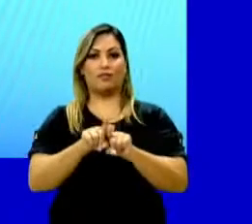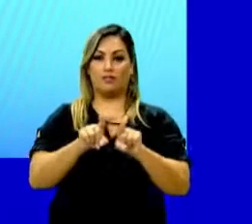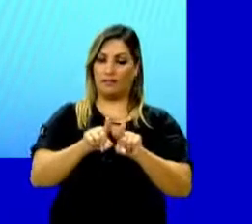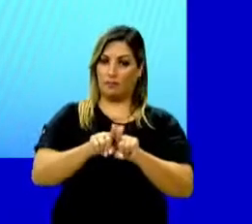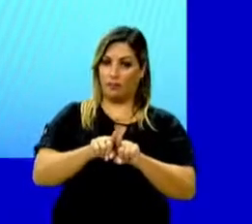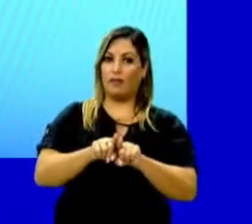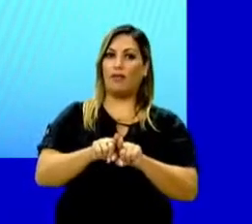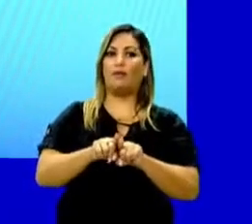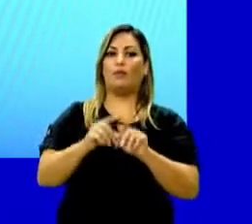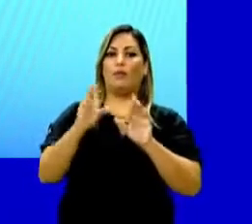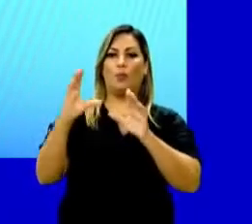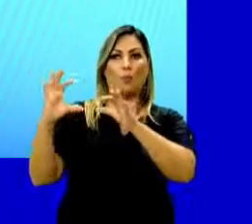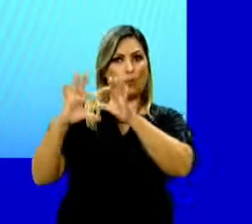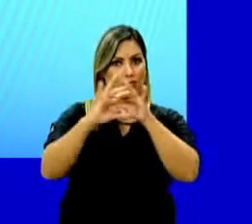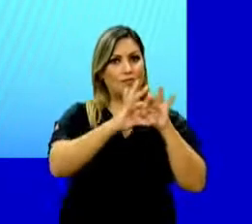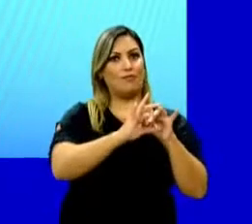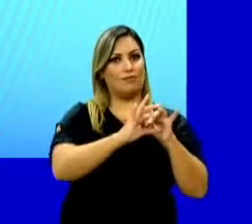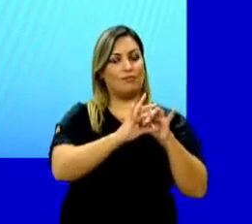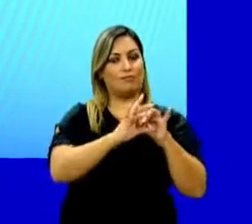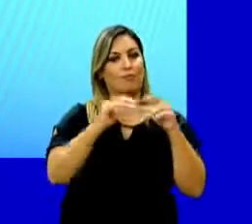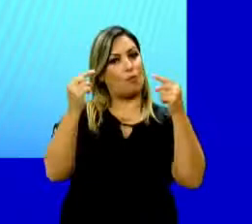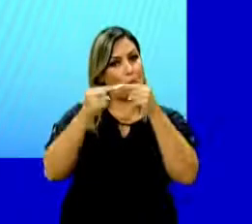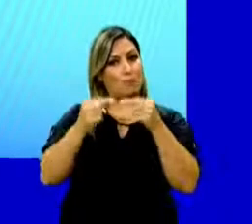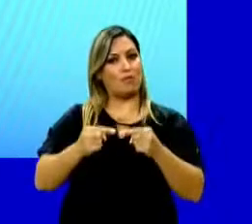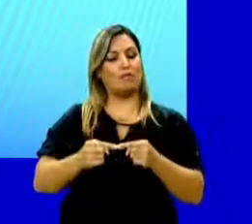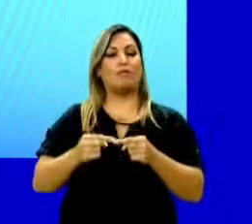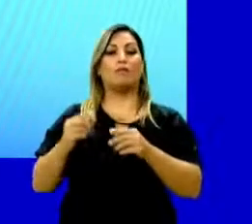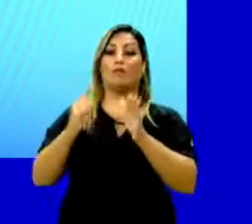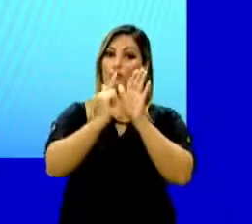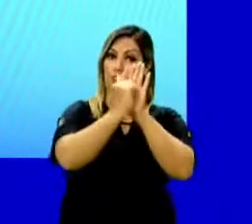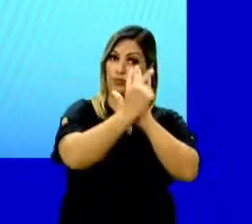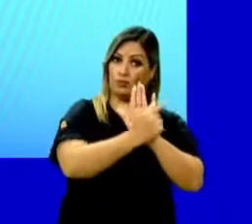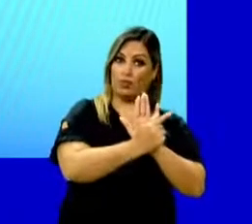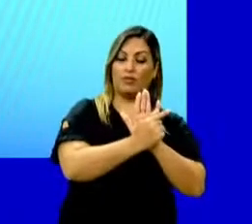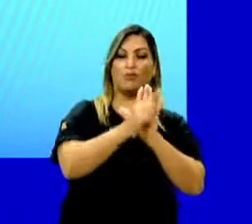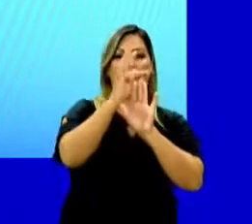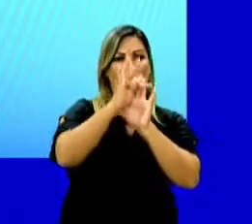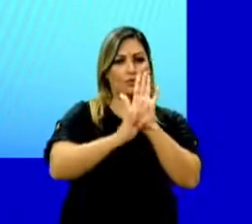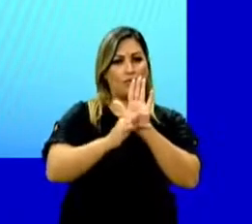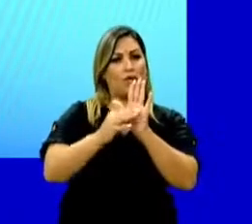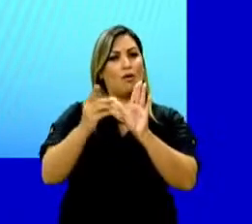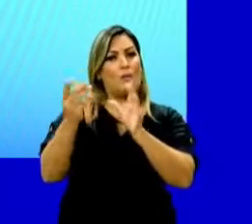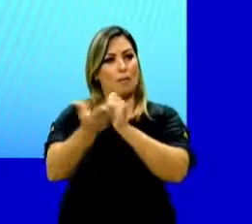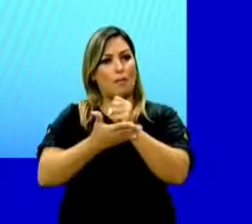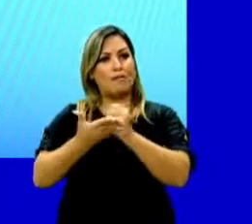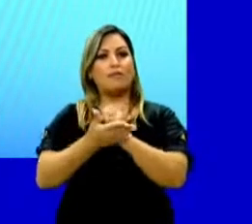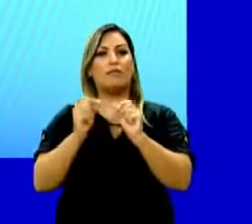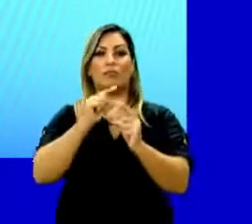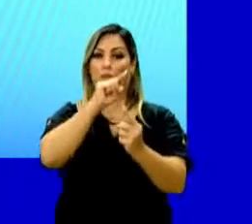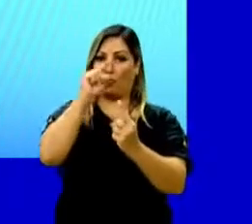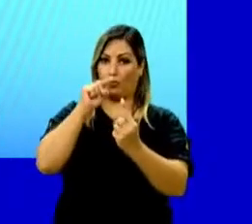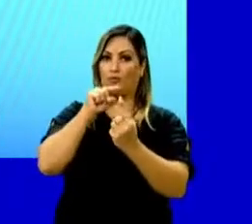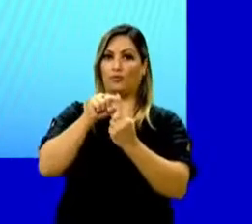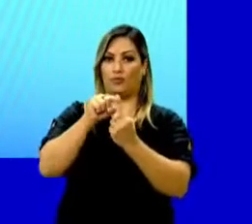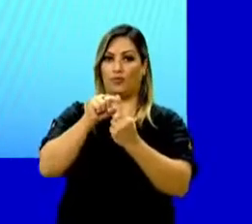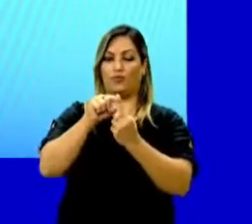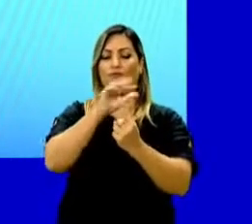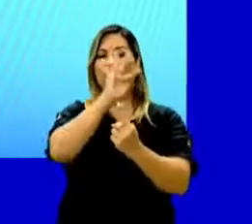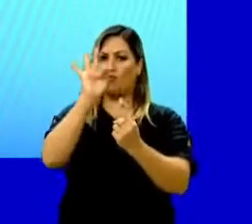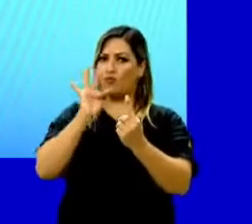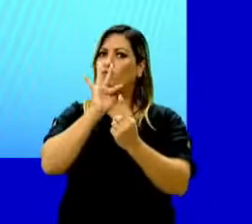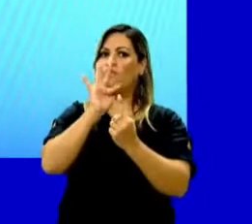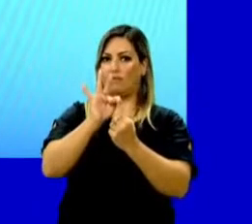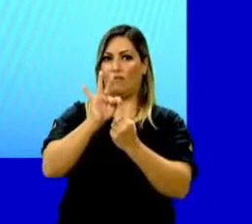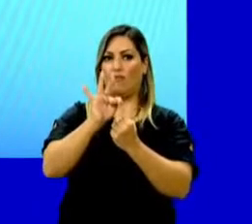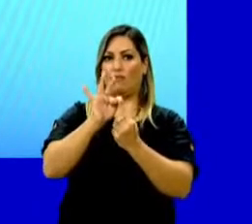relação ao contexto. O gênero textual ele é identificado com base no seu objetivo, na sua